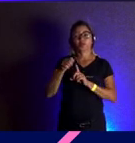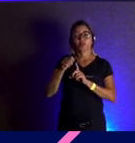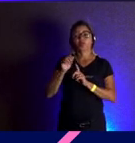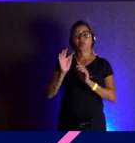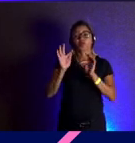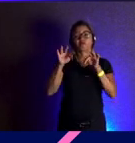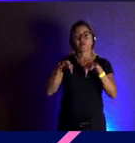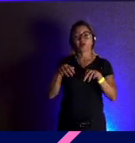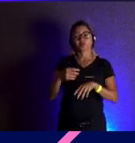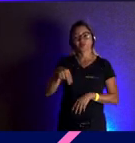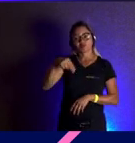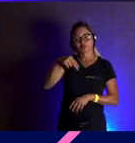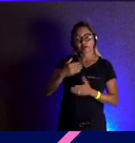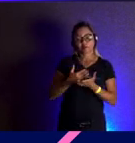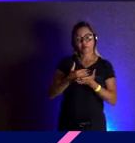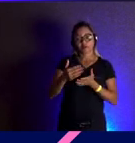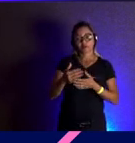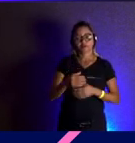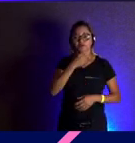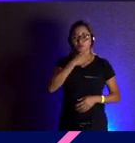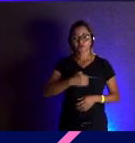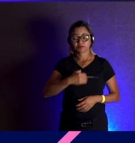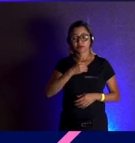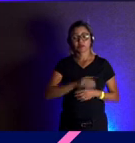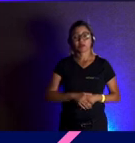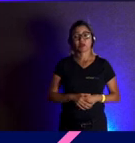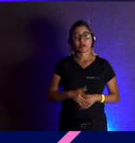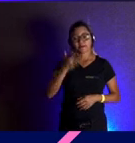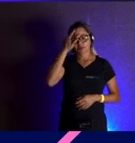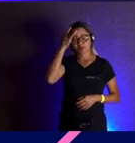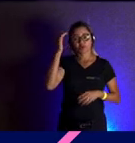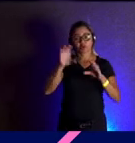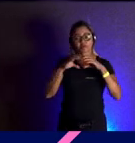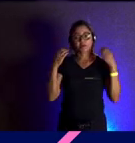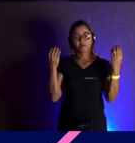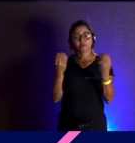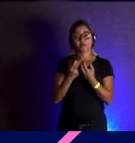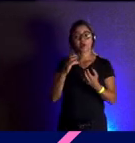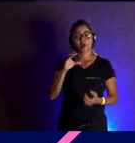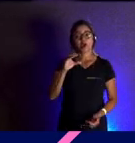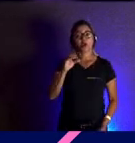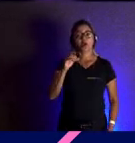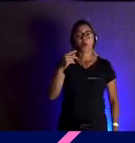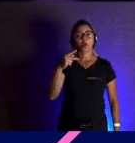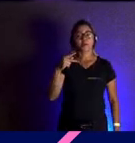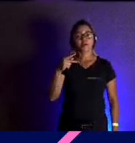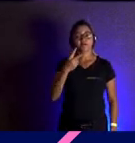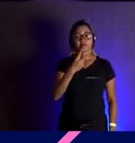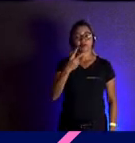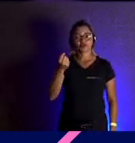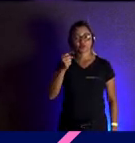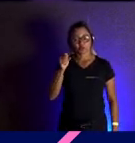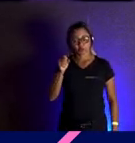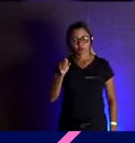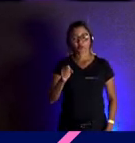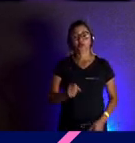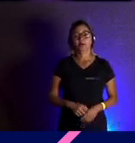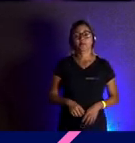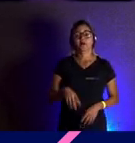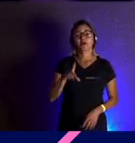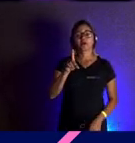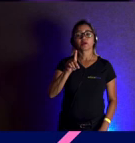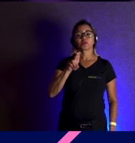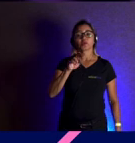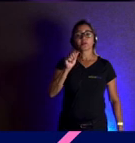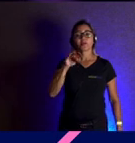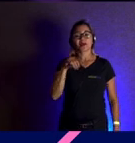de dezembro, tem pessoas aqui que vão para Dubai, para a COP28, a gente vai ter o primeiro balanço de como é que está a implementação